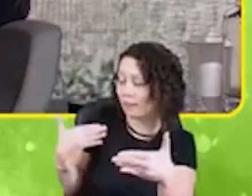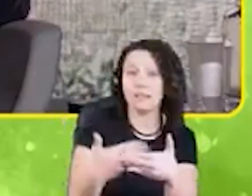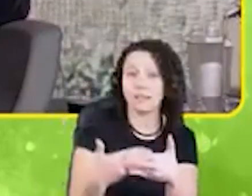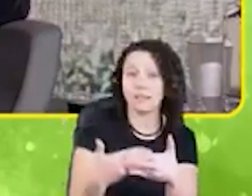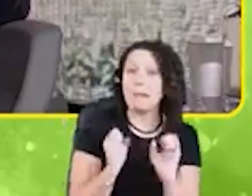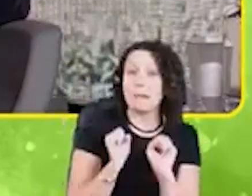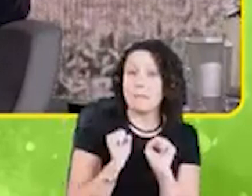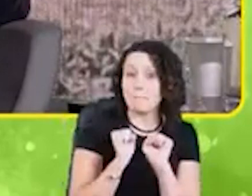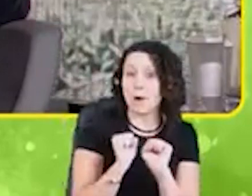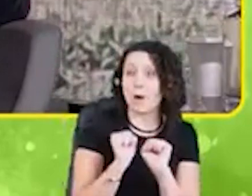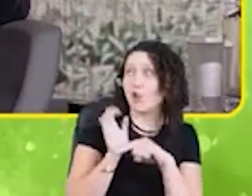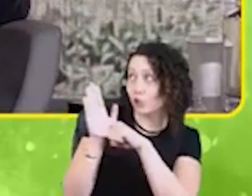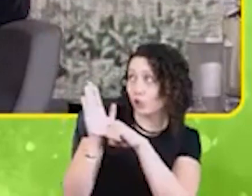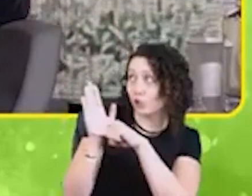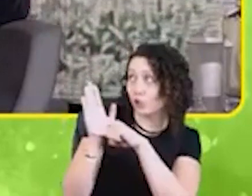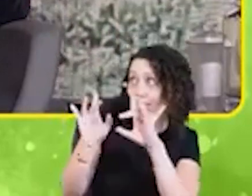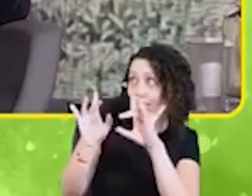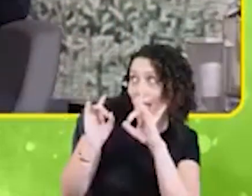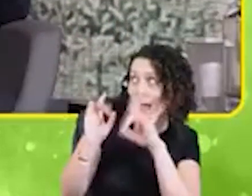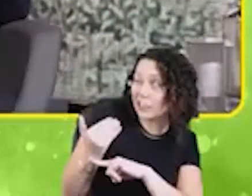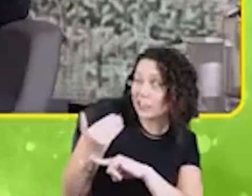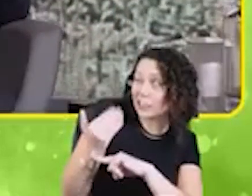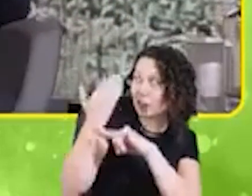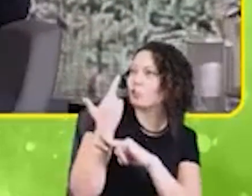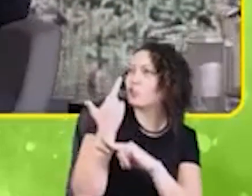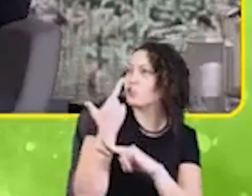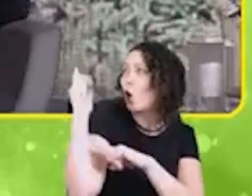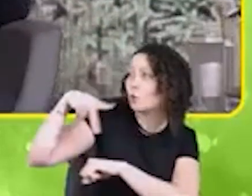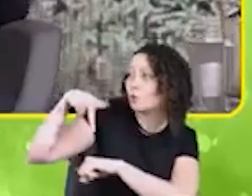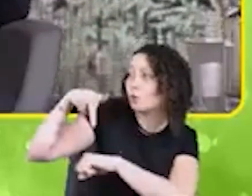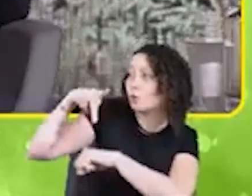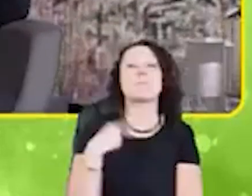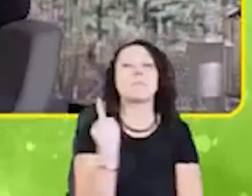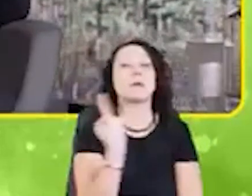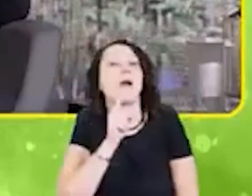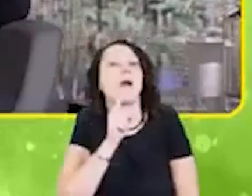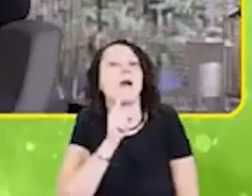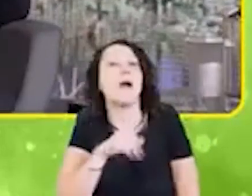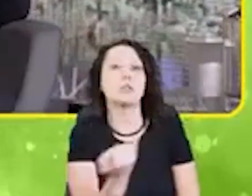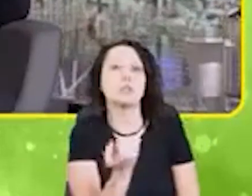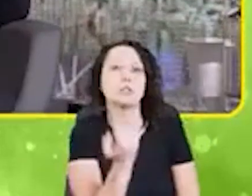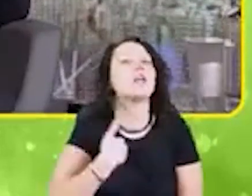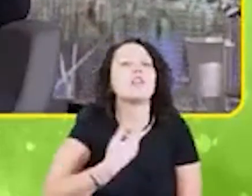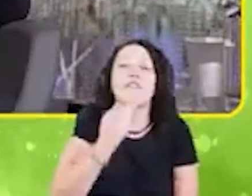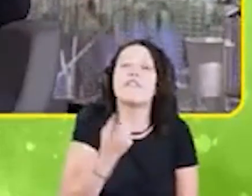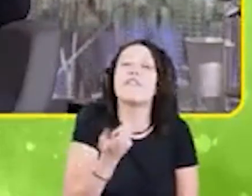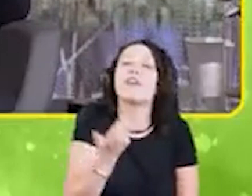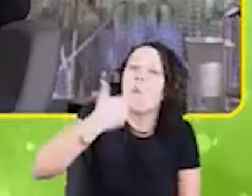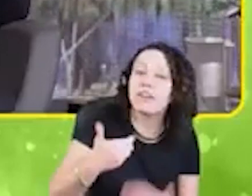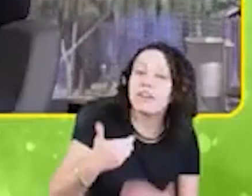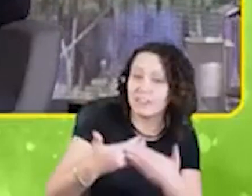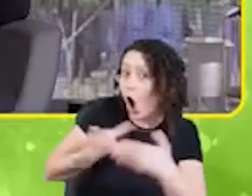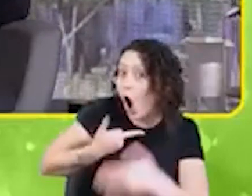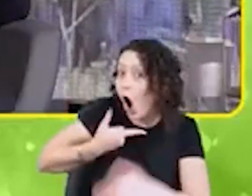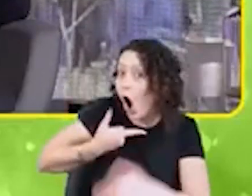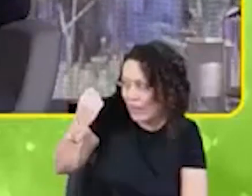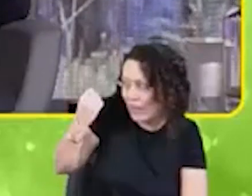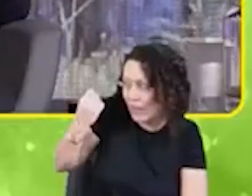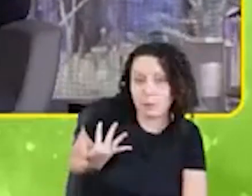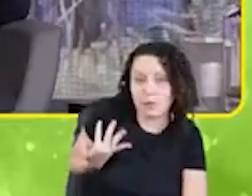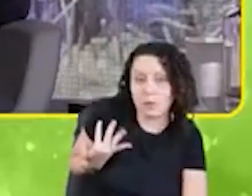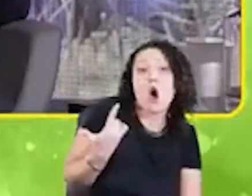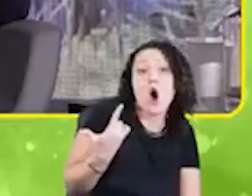uma cooperação técnica para nós é importante e Eu repito a fala que disse ontem um trecho da fala em que